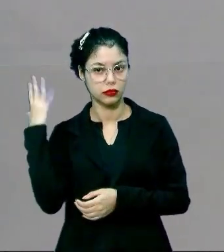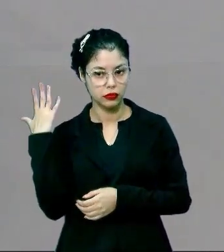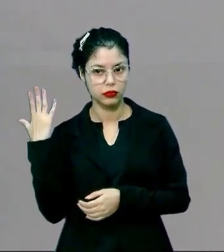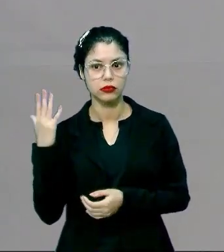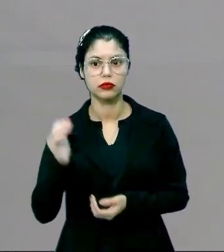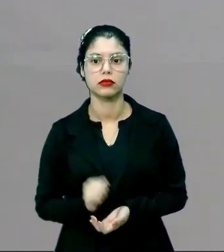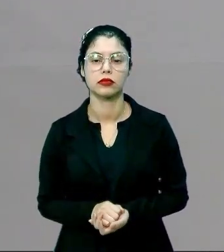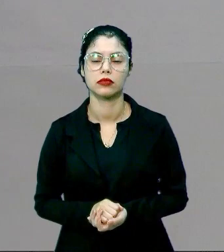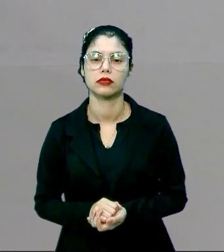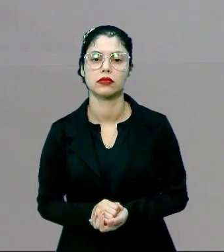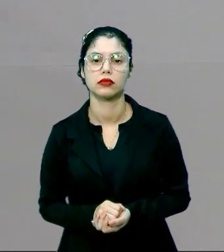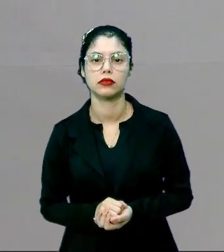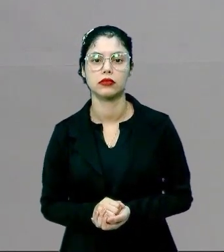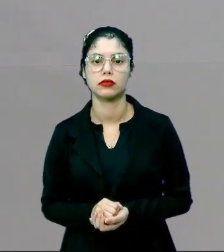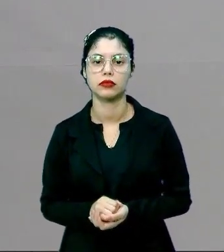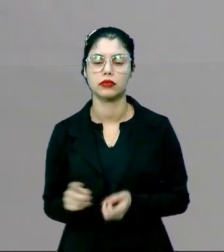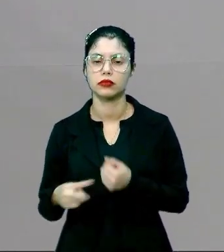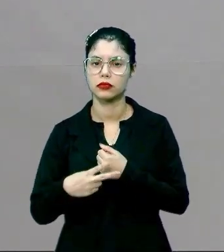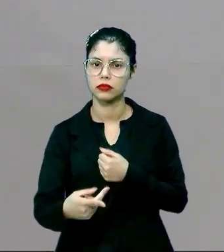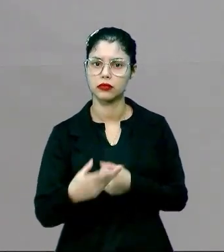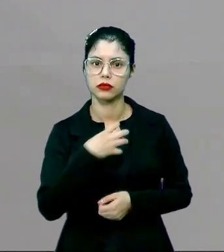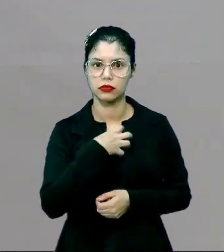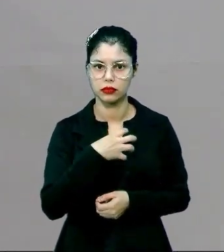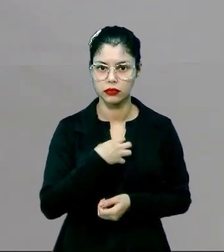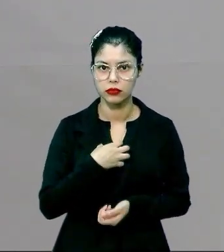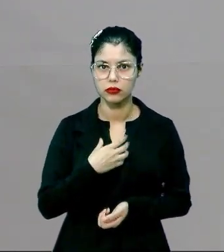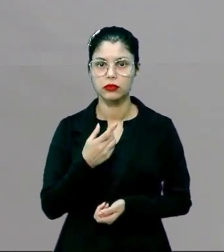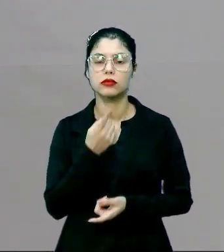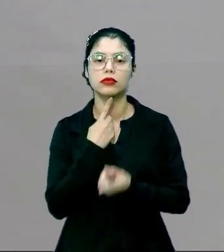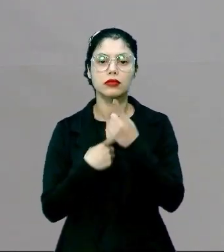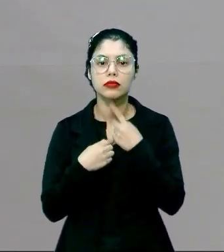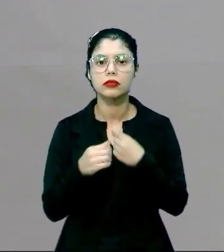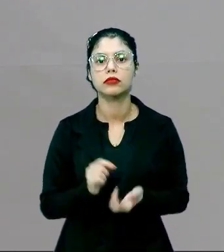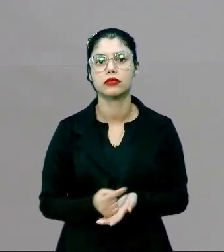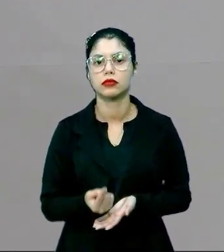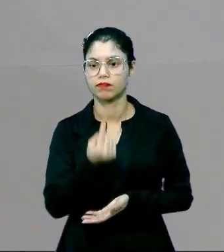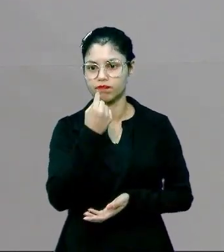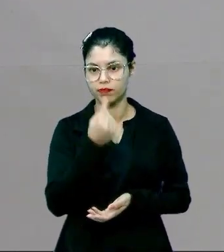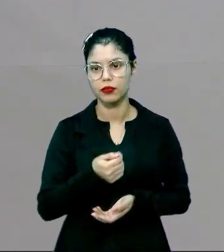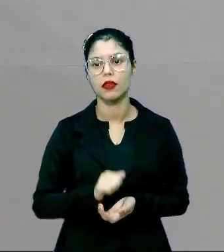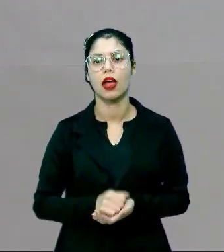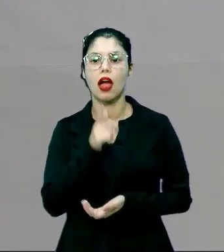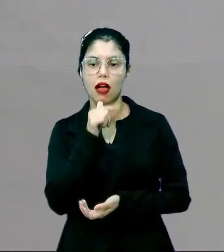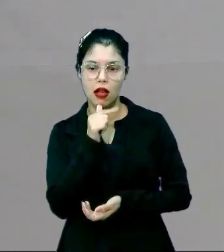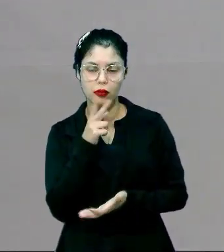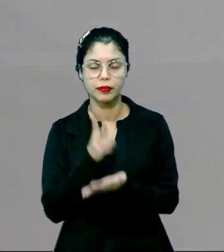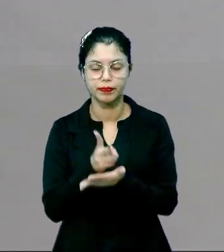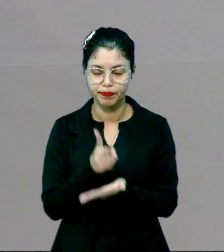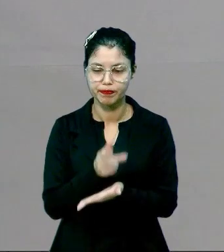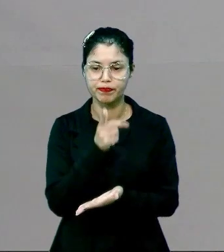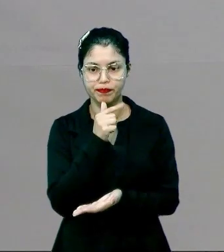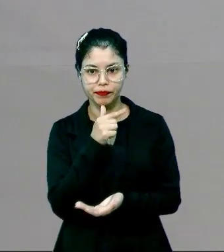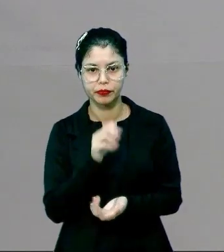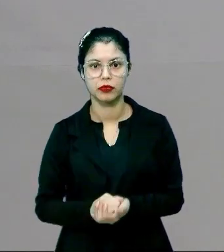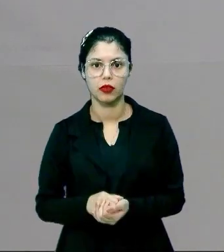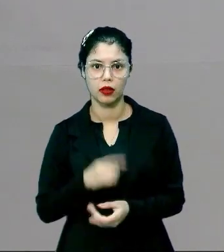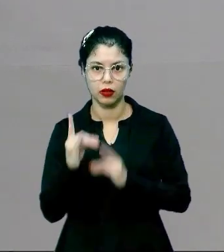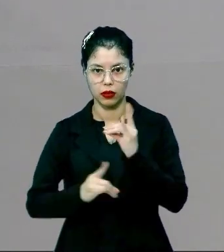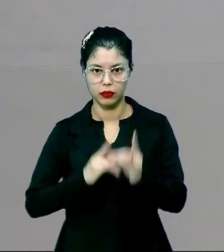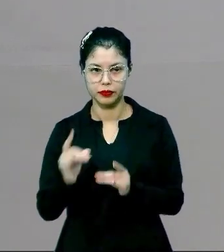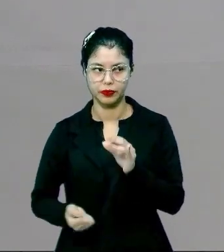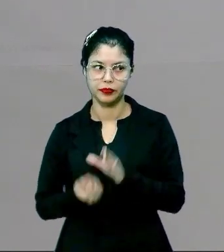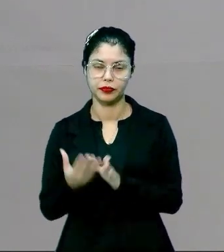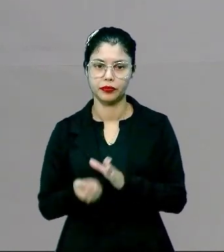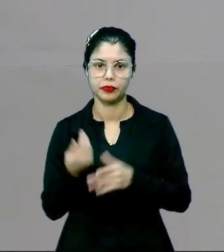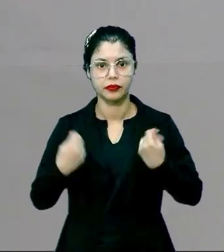causas, né, de diabetes insípido é sentir muita sede. Por quê? Não tem hormônio, está acontecendo a desidratação e o teu corpo precisa